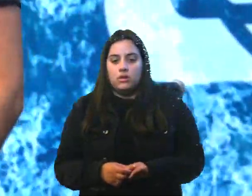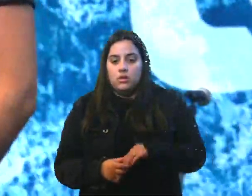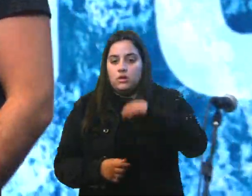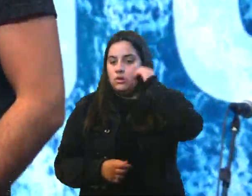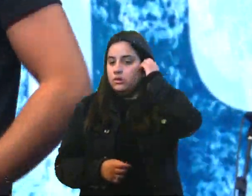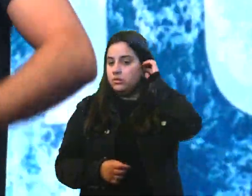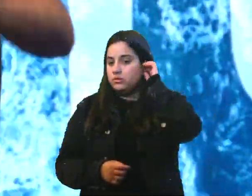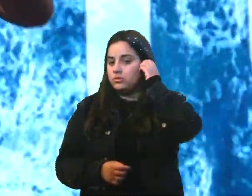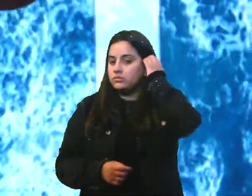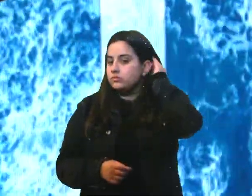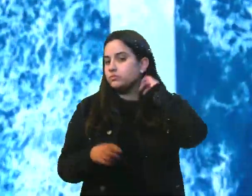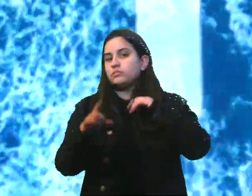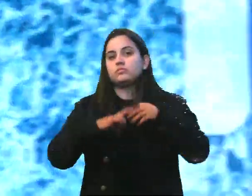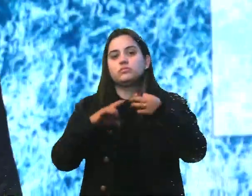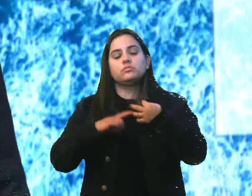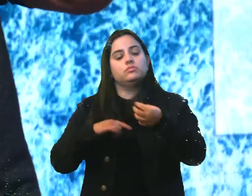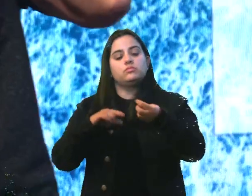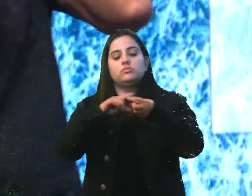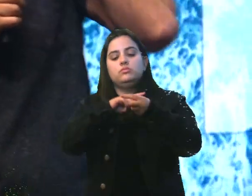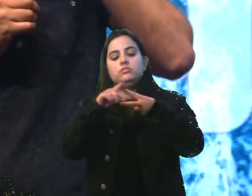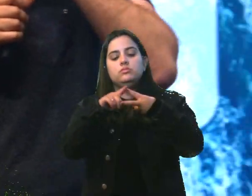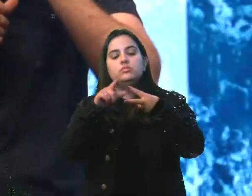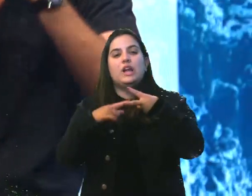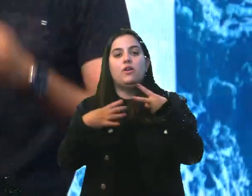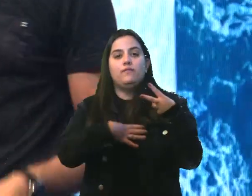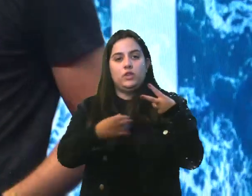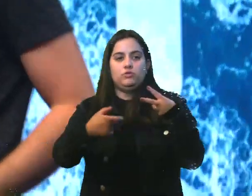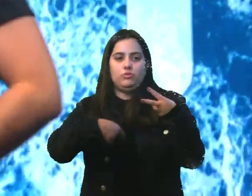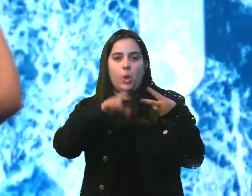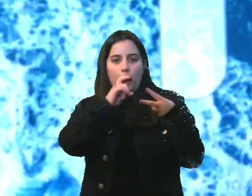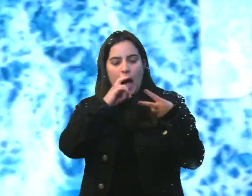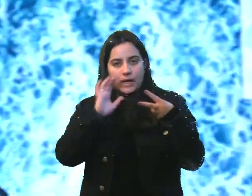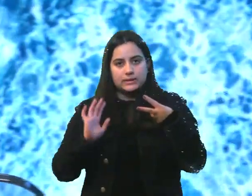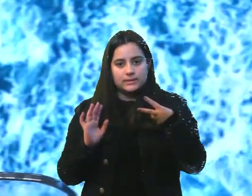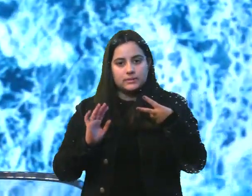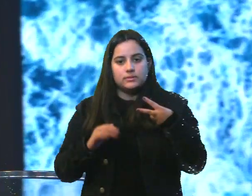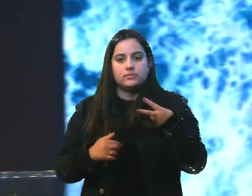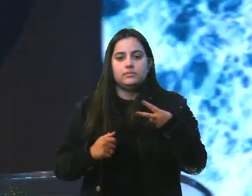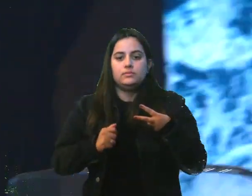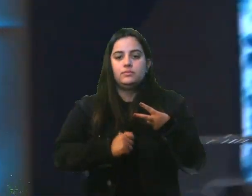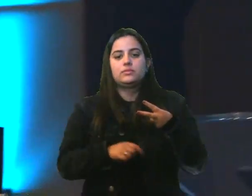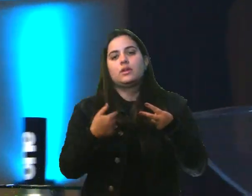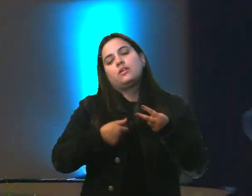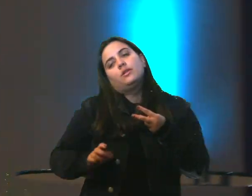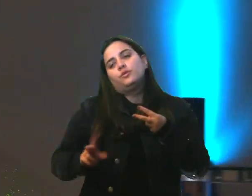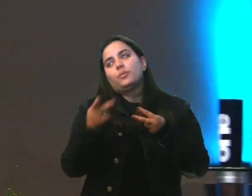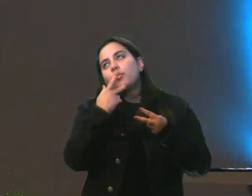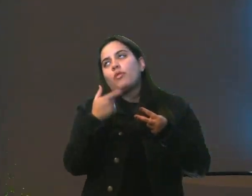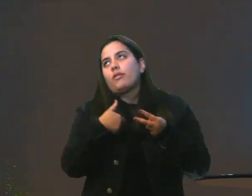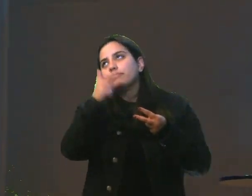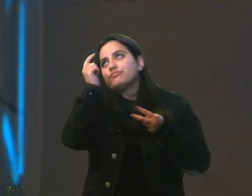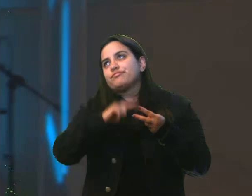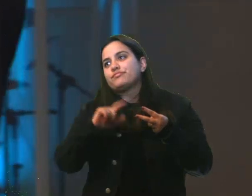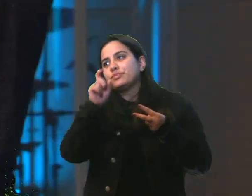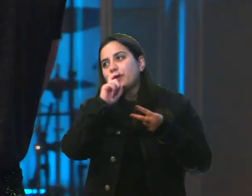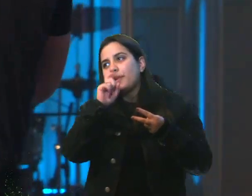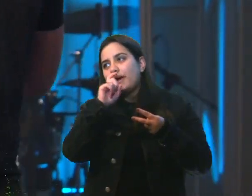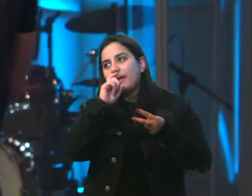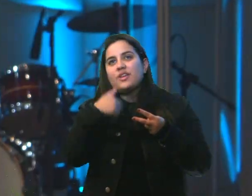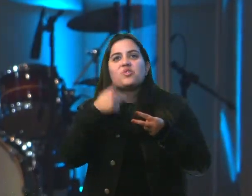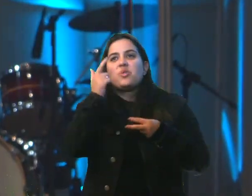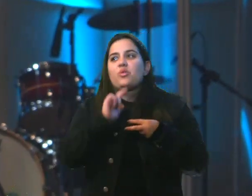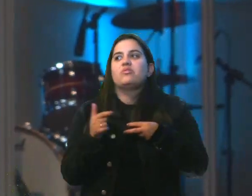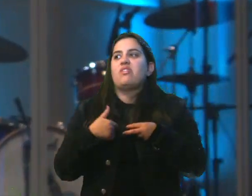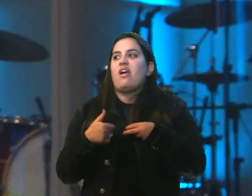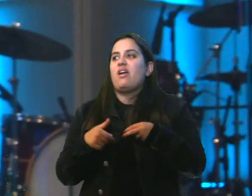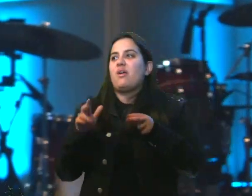Eu tenho 2 filhos, eu sou pai. E se você já me ouviu falar, eu sempre falo que eu sou pai. E eu não consigo não falar